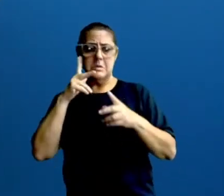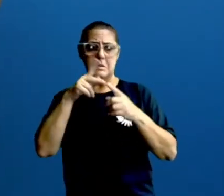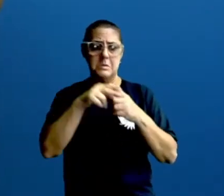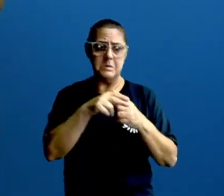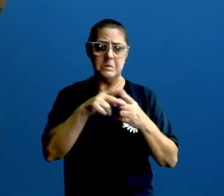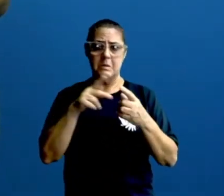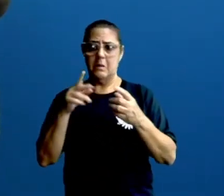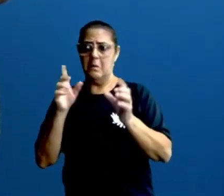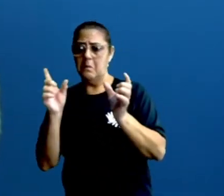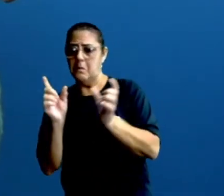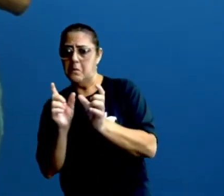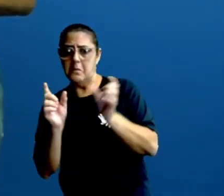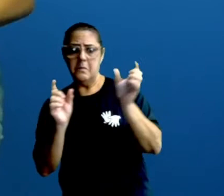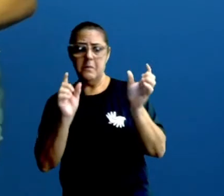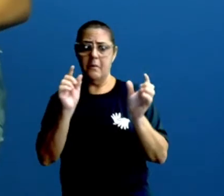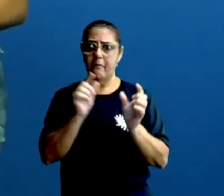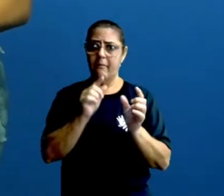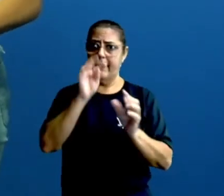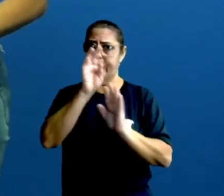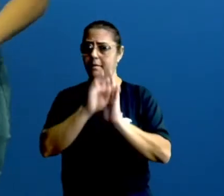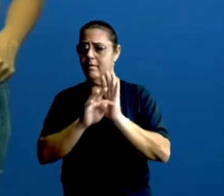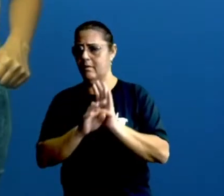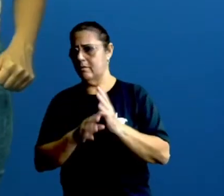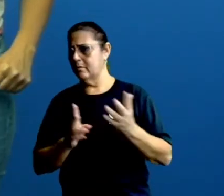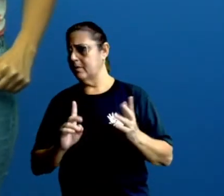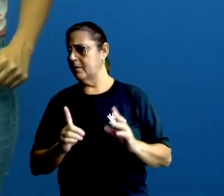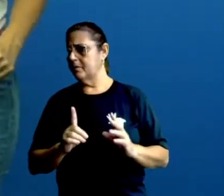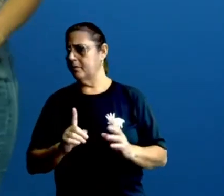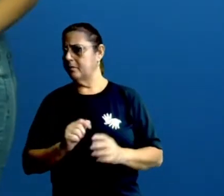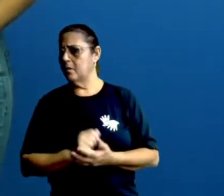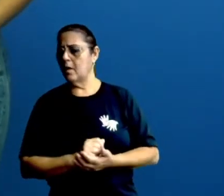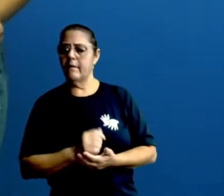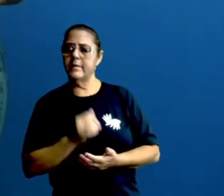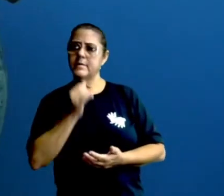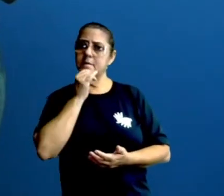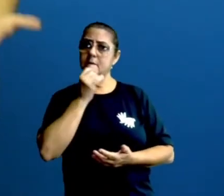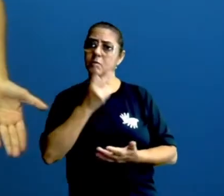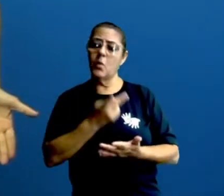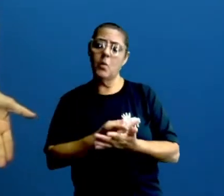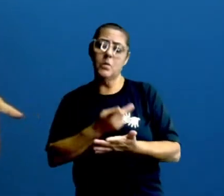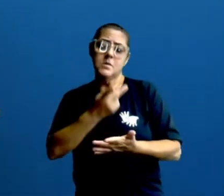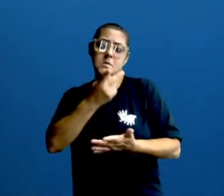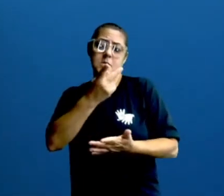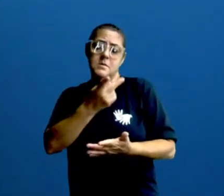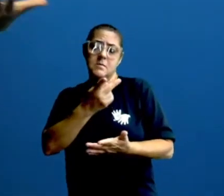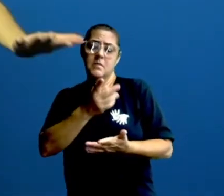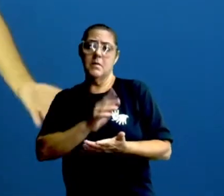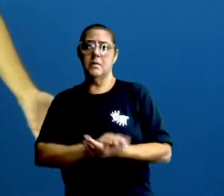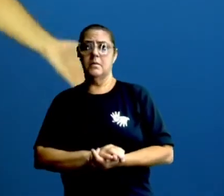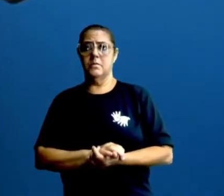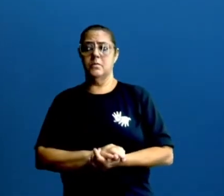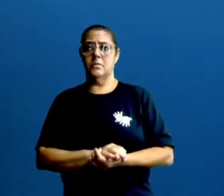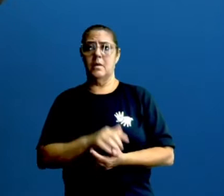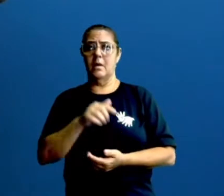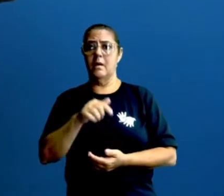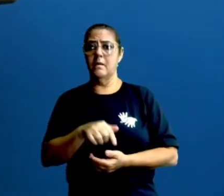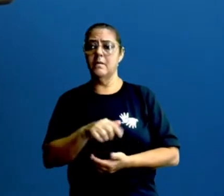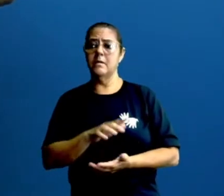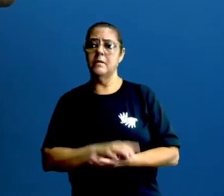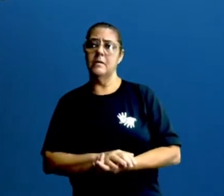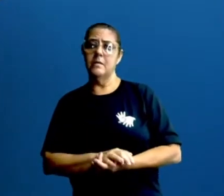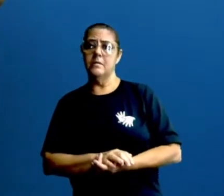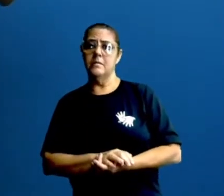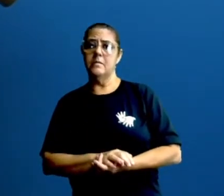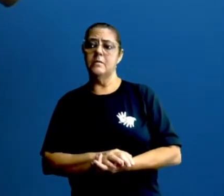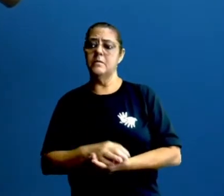influenciaram apenas aqui. Então vejam só, um evento que a gente pode citar, um acontecimento que a gente